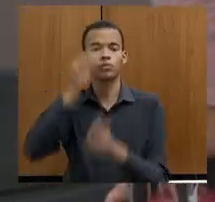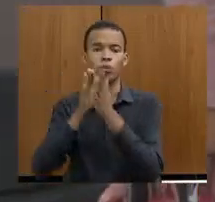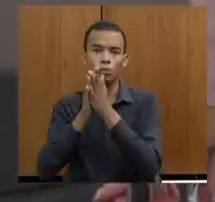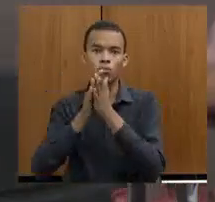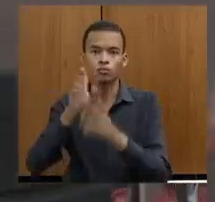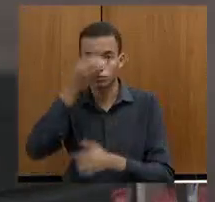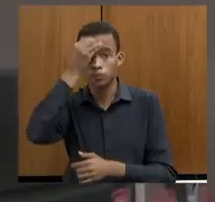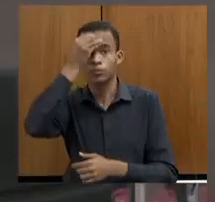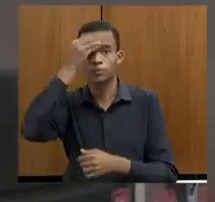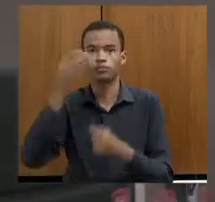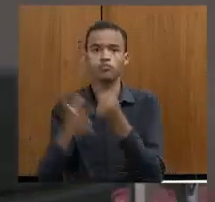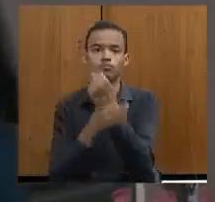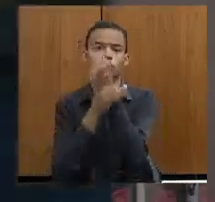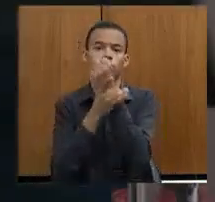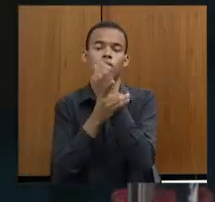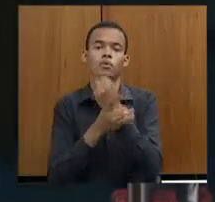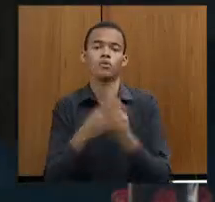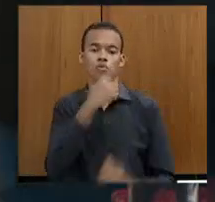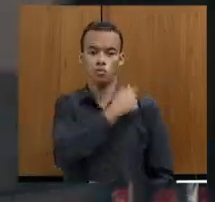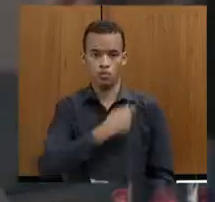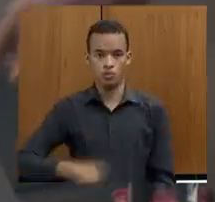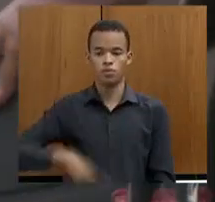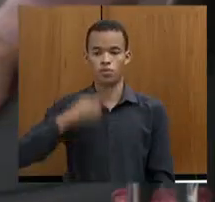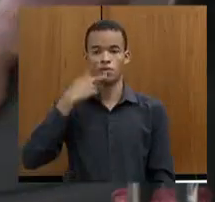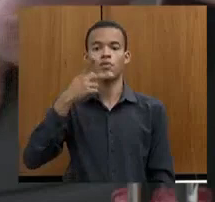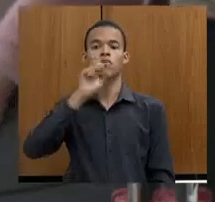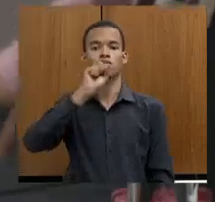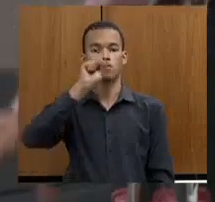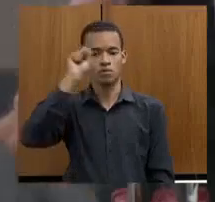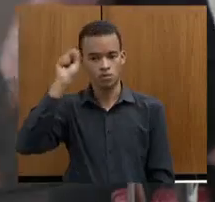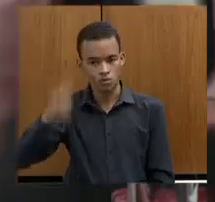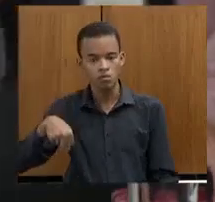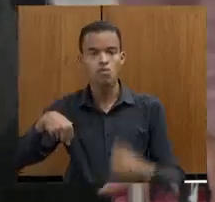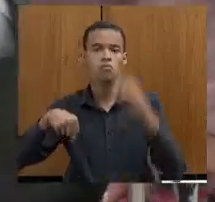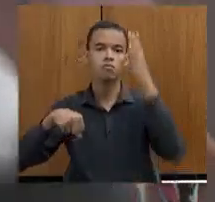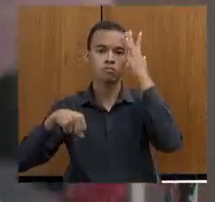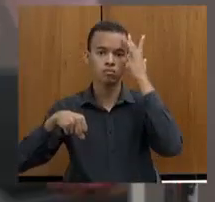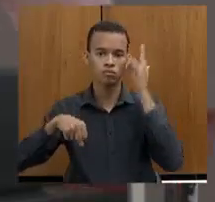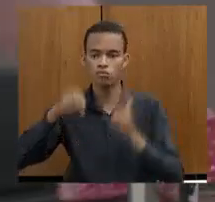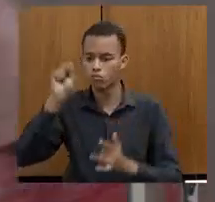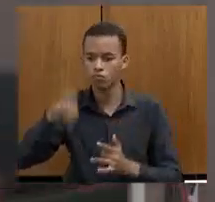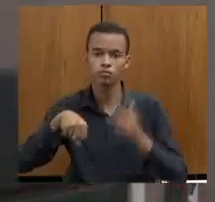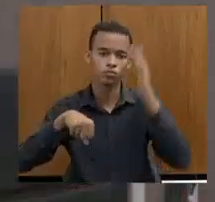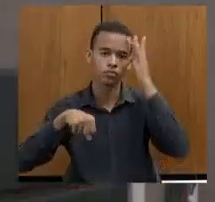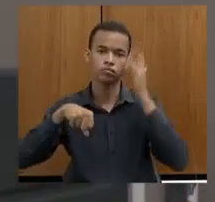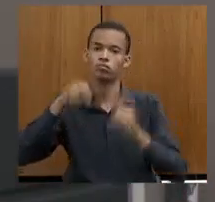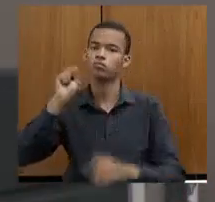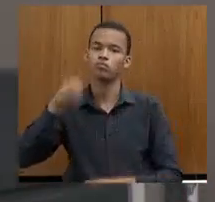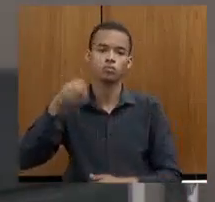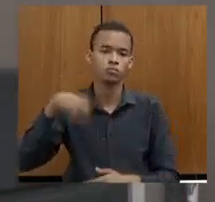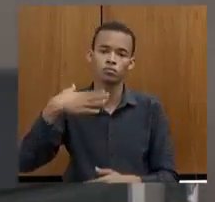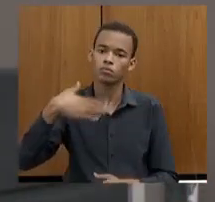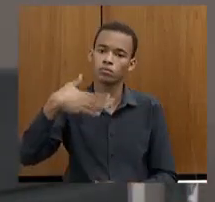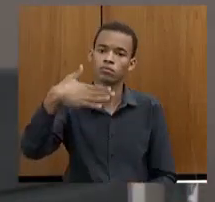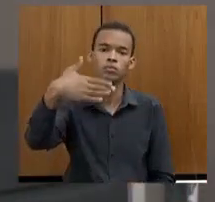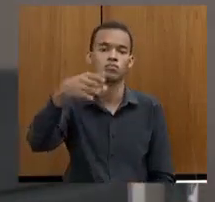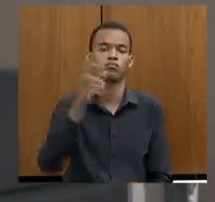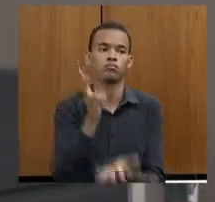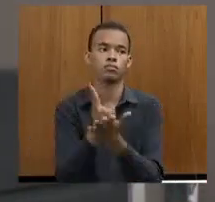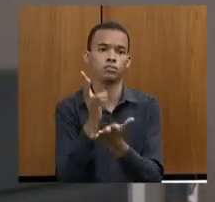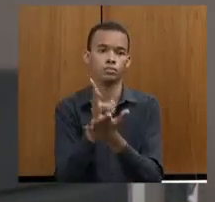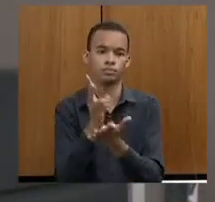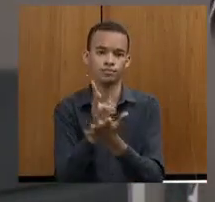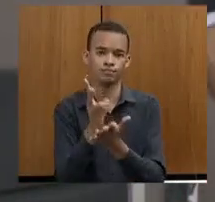que quando esse governo disser sim a vocês é sim de hoje até o fim da carreira de vocês então